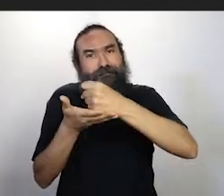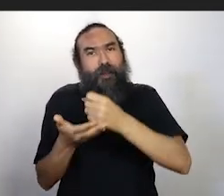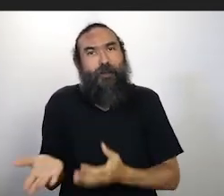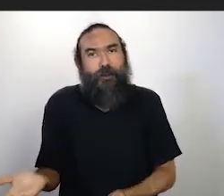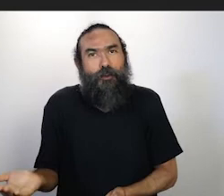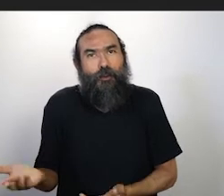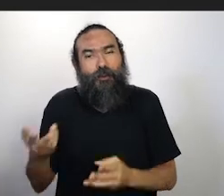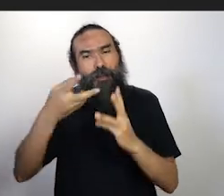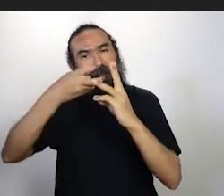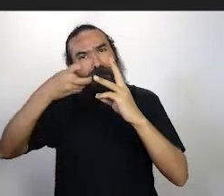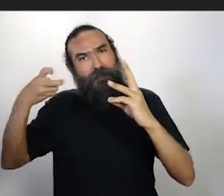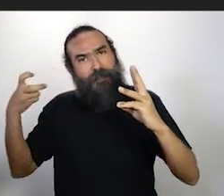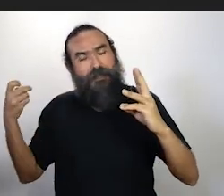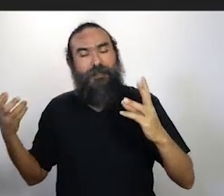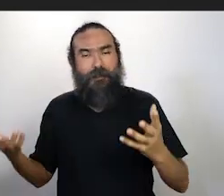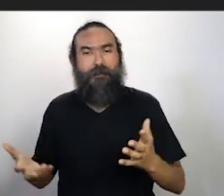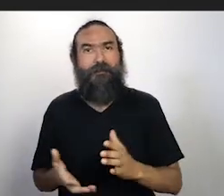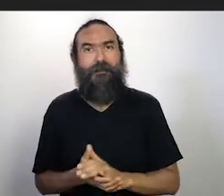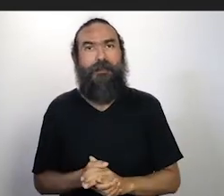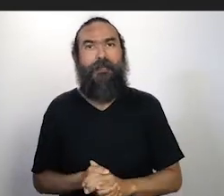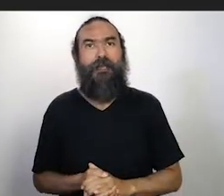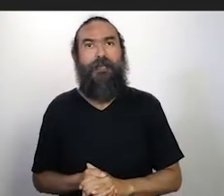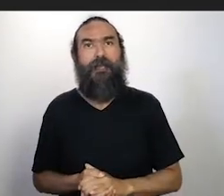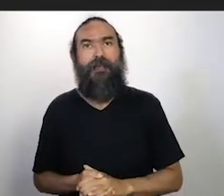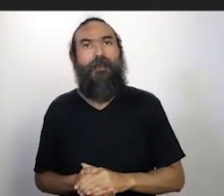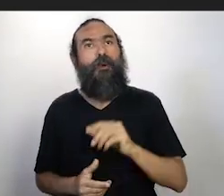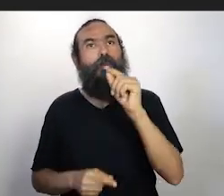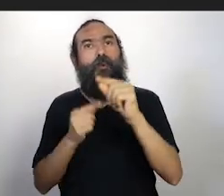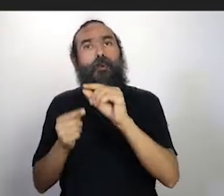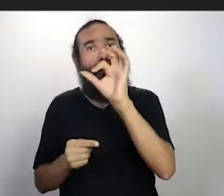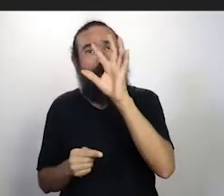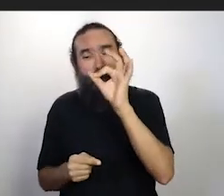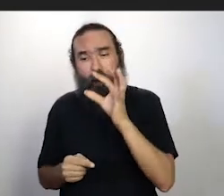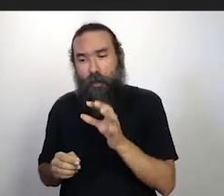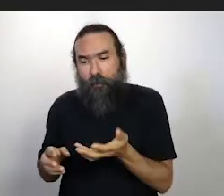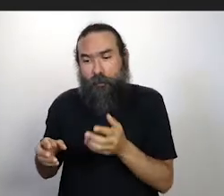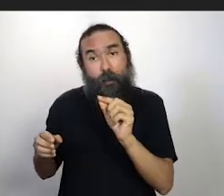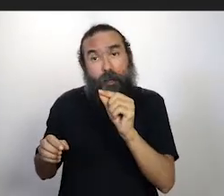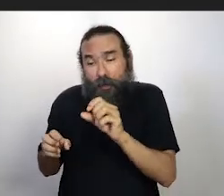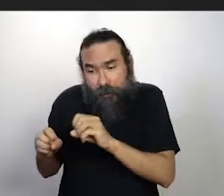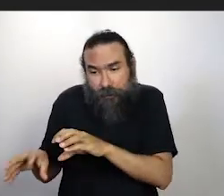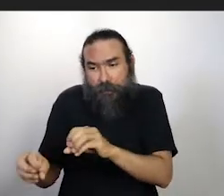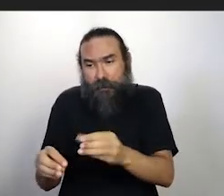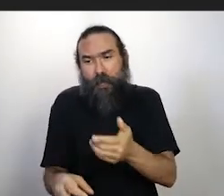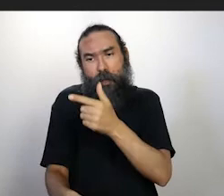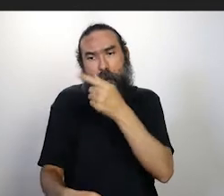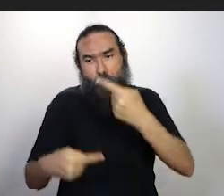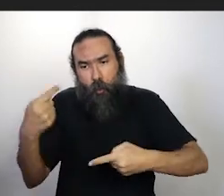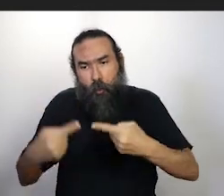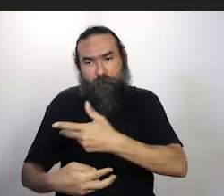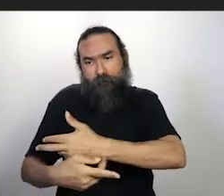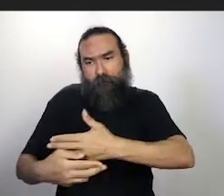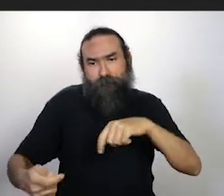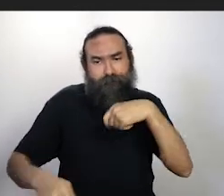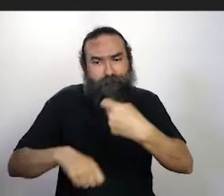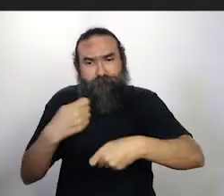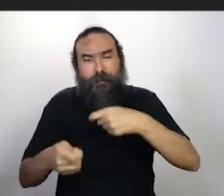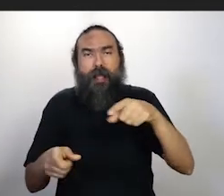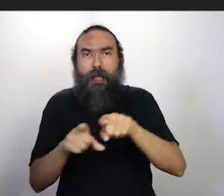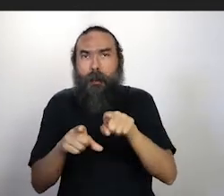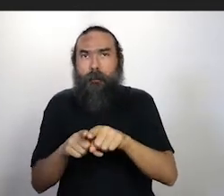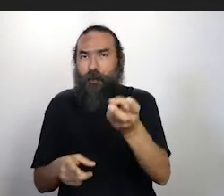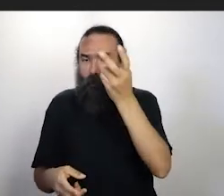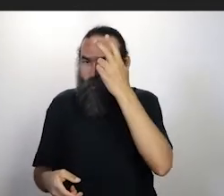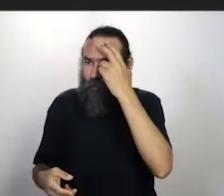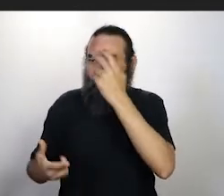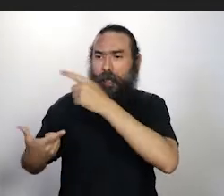a juventude indígena, né, no processo de não somente de formação política, mas também do próprio contexto coletivo da comunidade